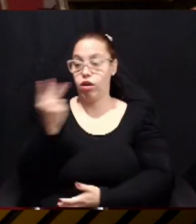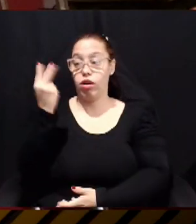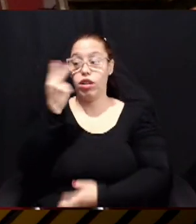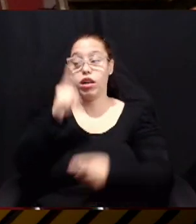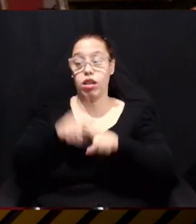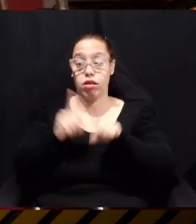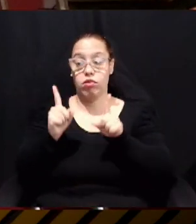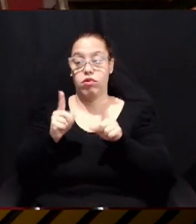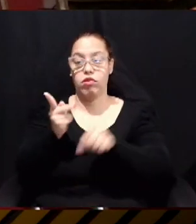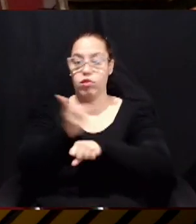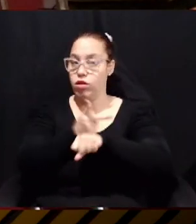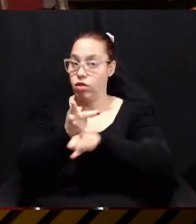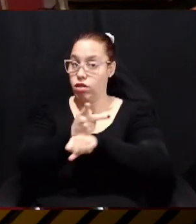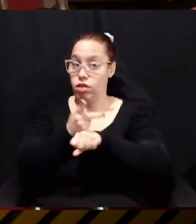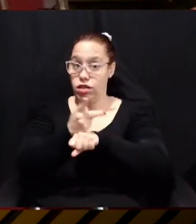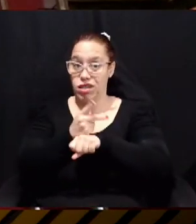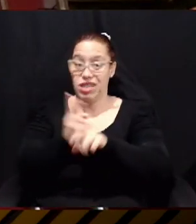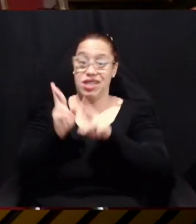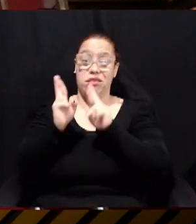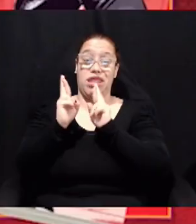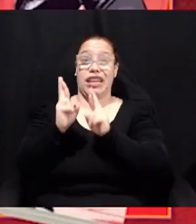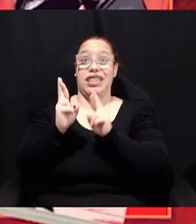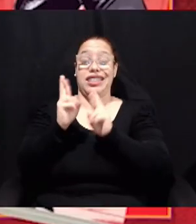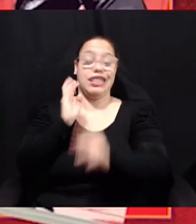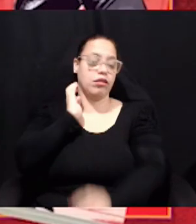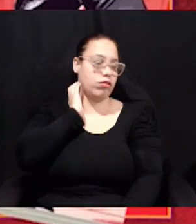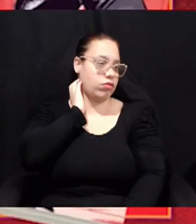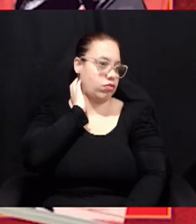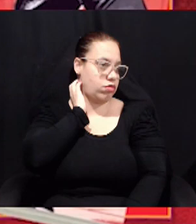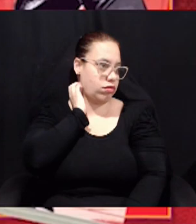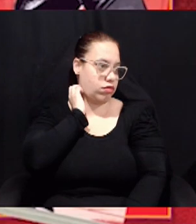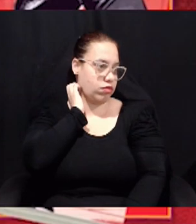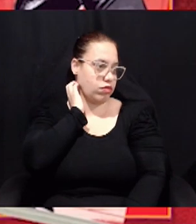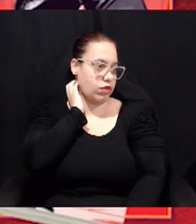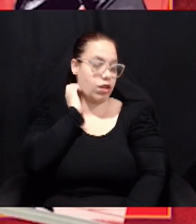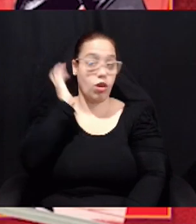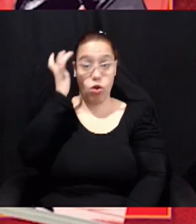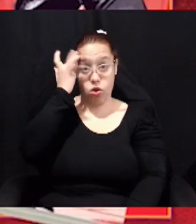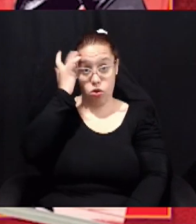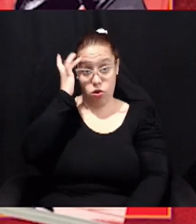não colocar tanta expectativa nisso, assim, sabe? Eu acho que o quadrinho,